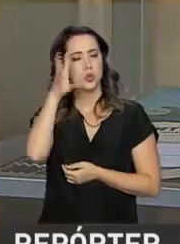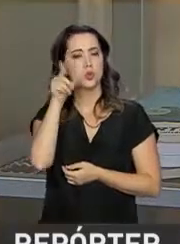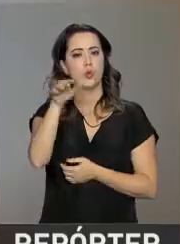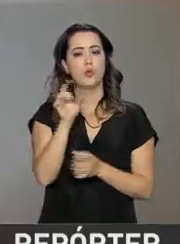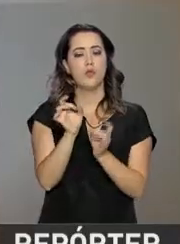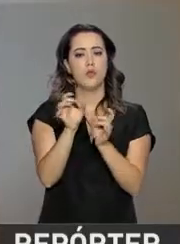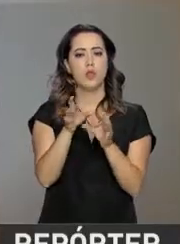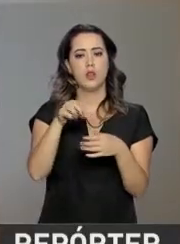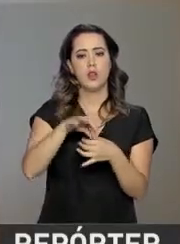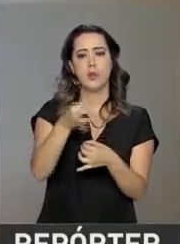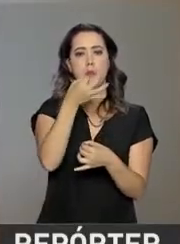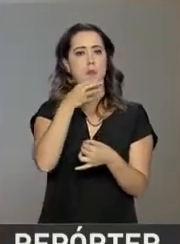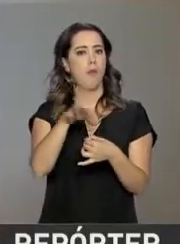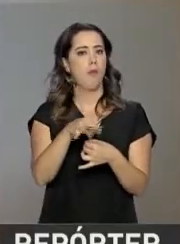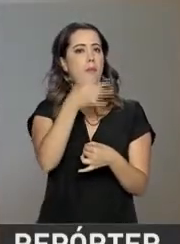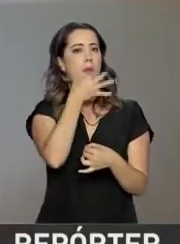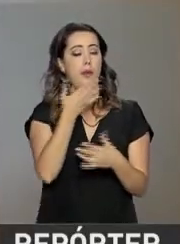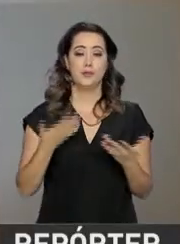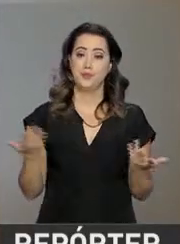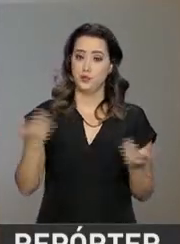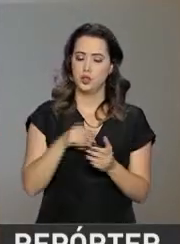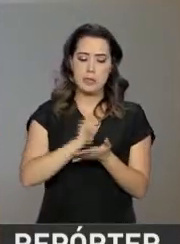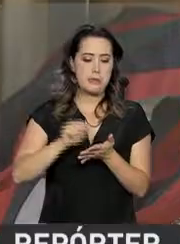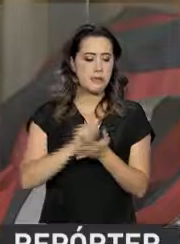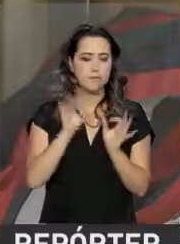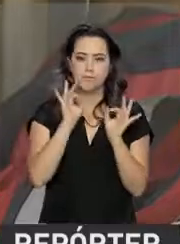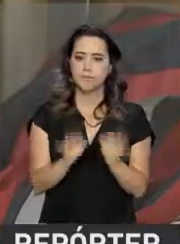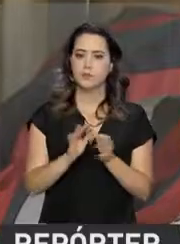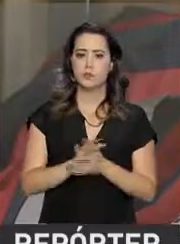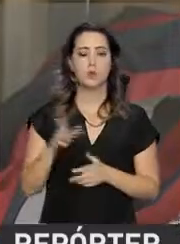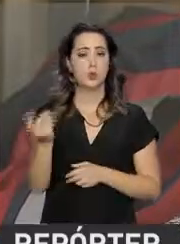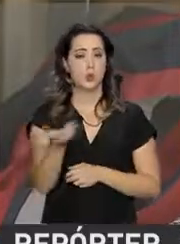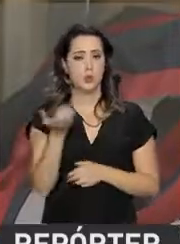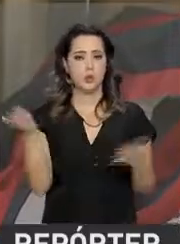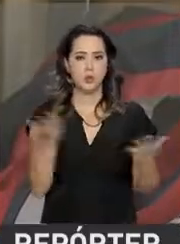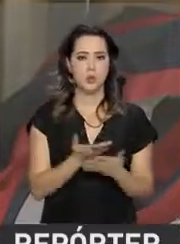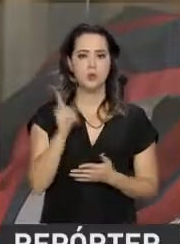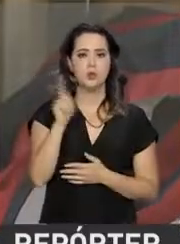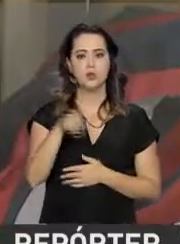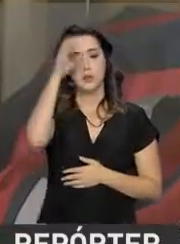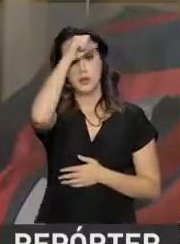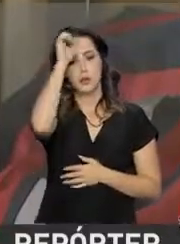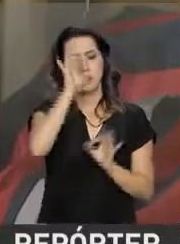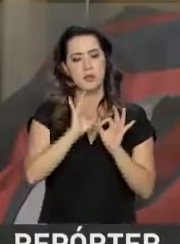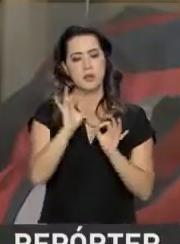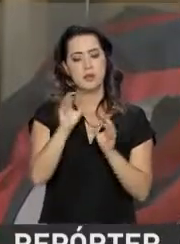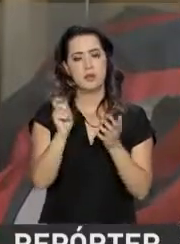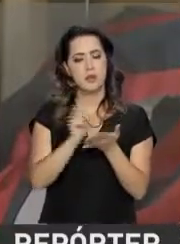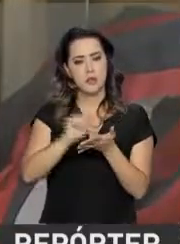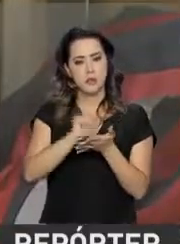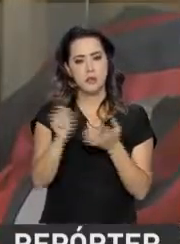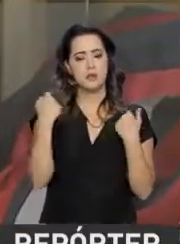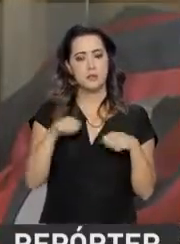a meta agora é escrever perfeitamente tudo que eu quero hoje no momento é aprender a escrever o que eu preciso